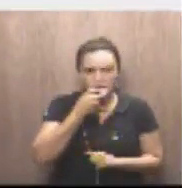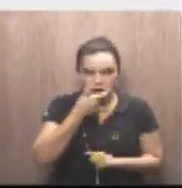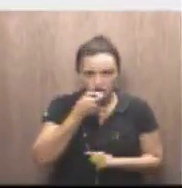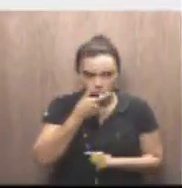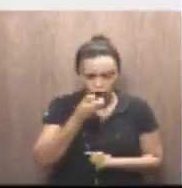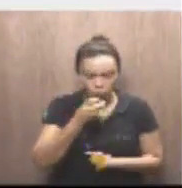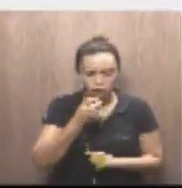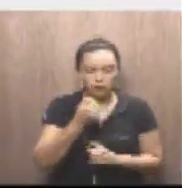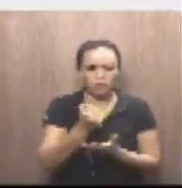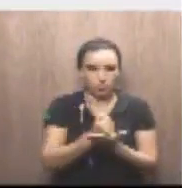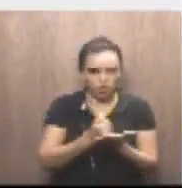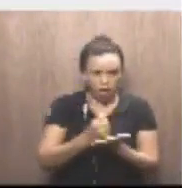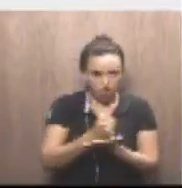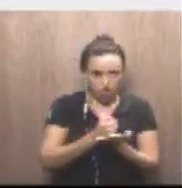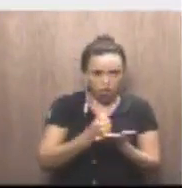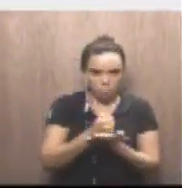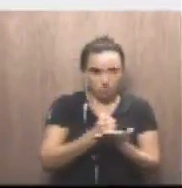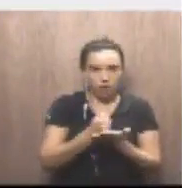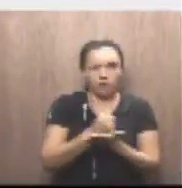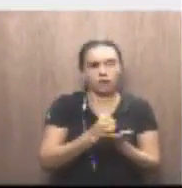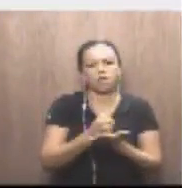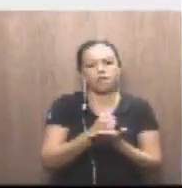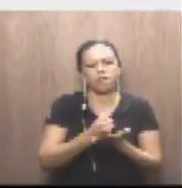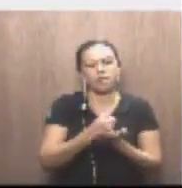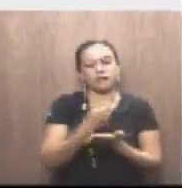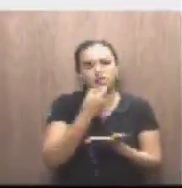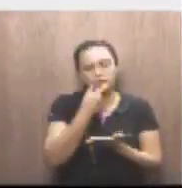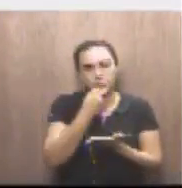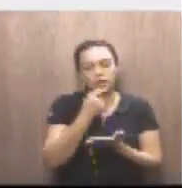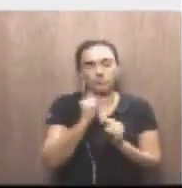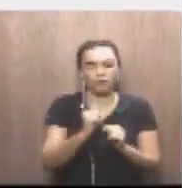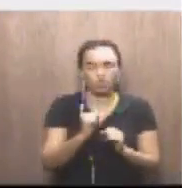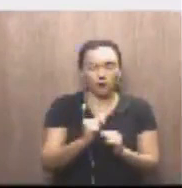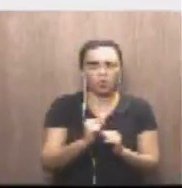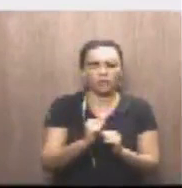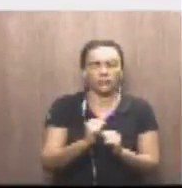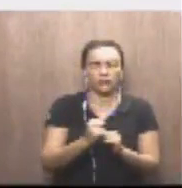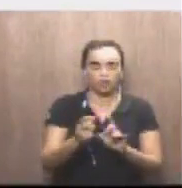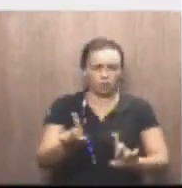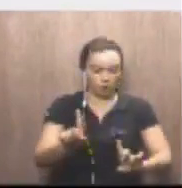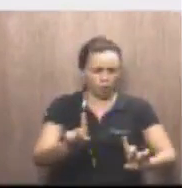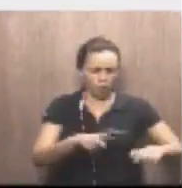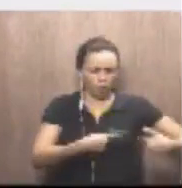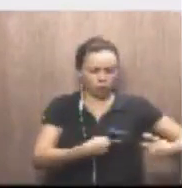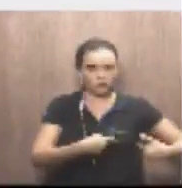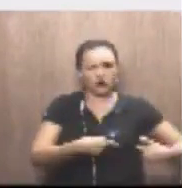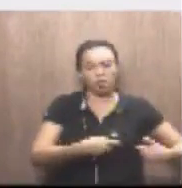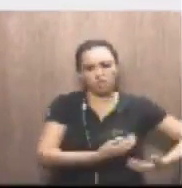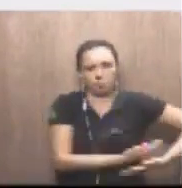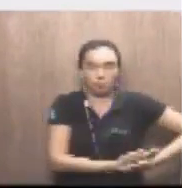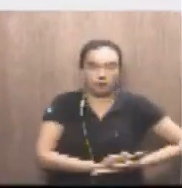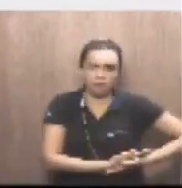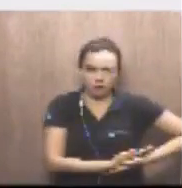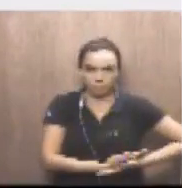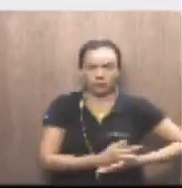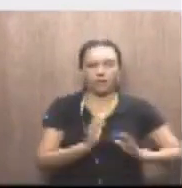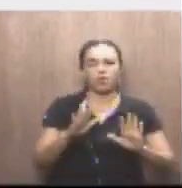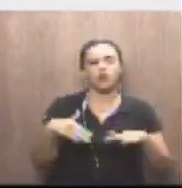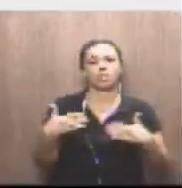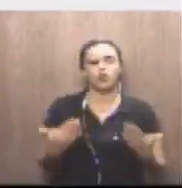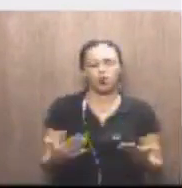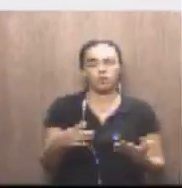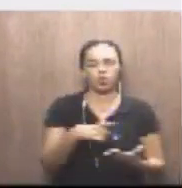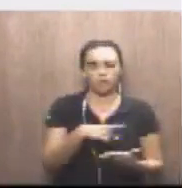ser danoso para esse bebê. E a gente vai ver adiante. E quando é ministrado a